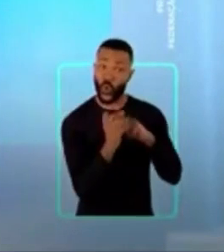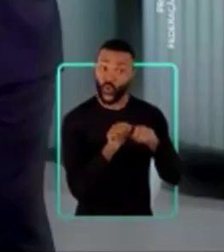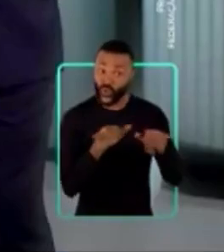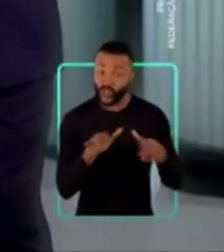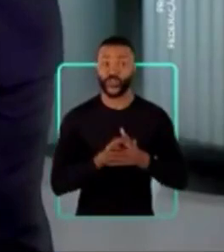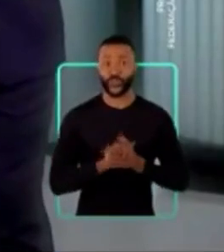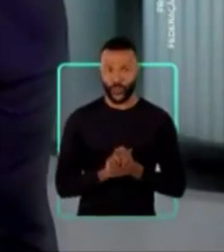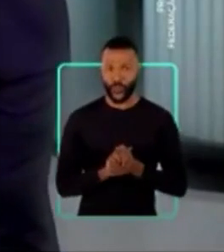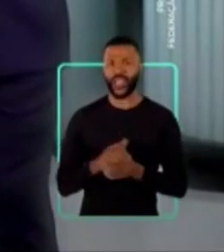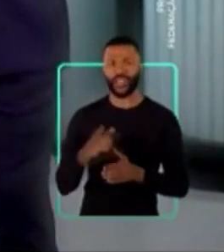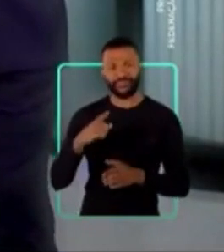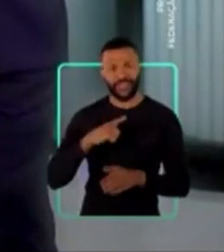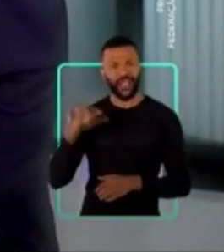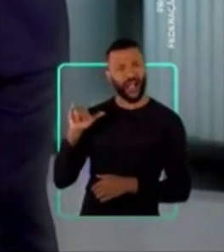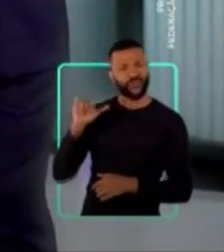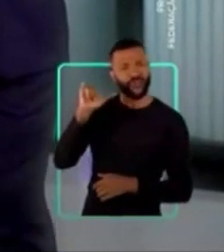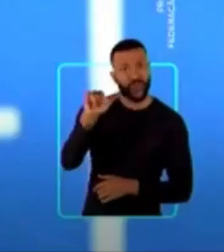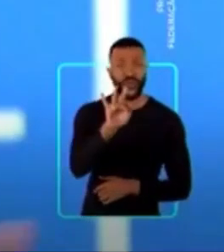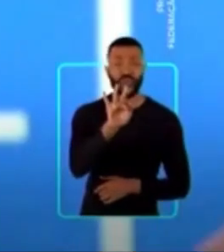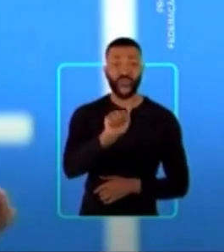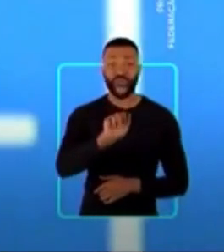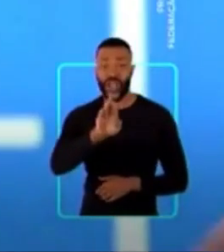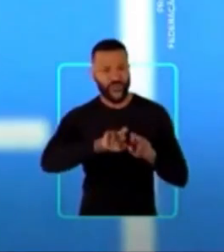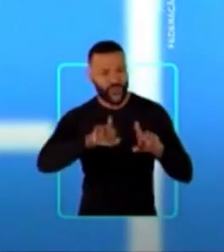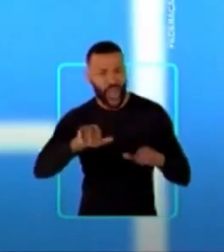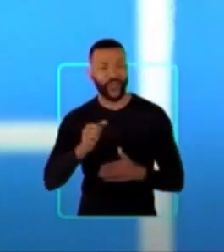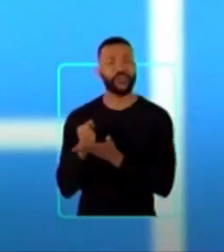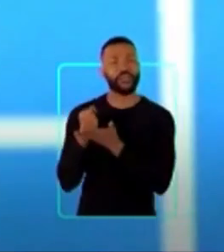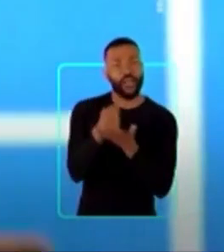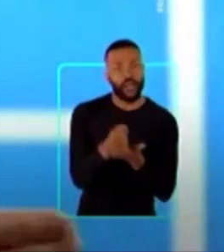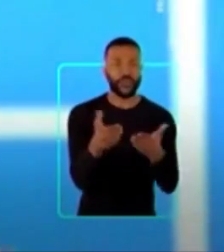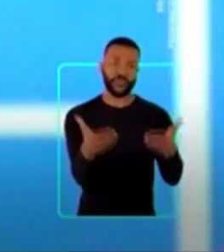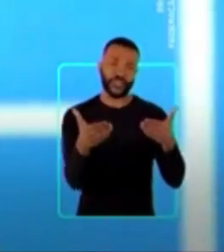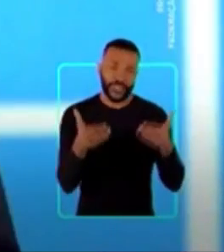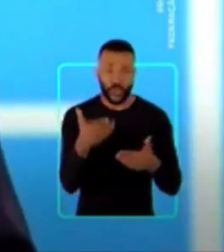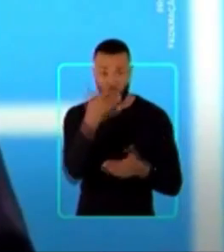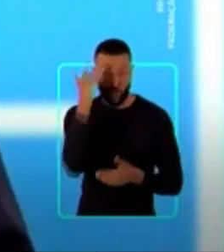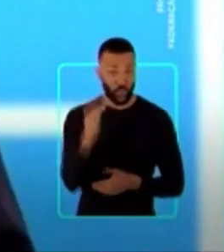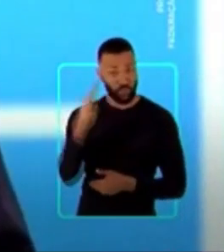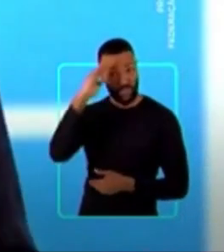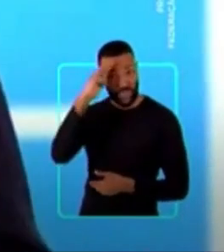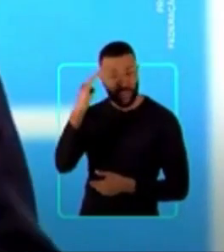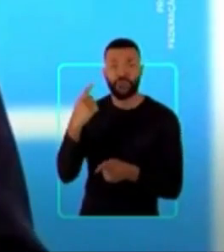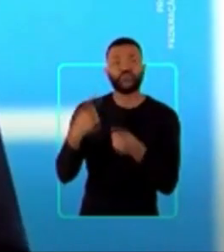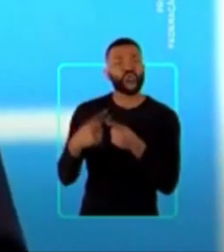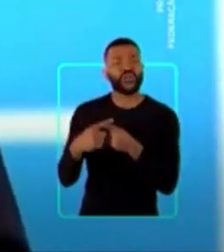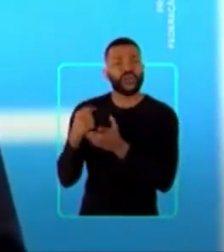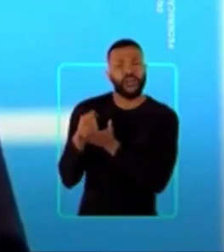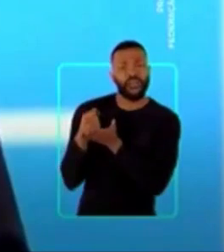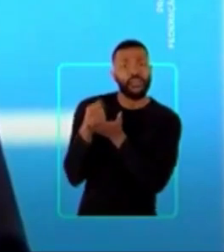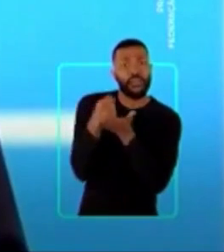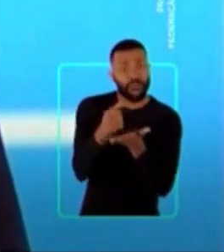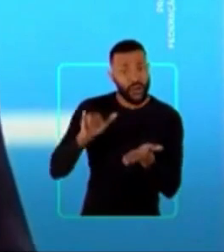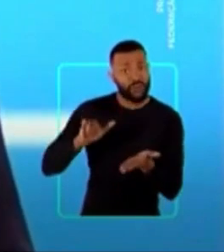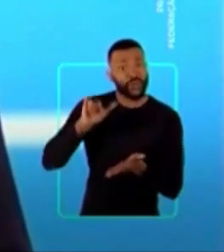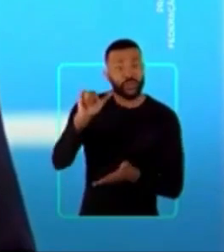em Manaus. Você tem uma frota de aviões da FAB para transportar ministro, para transportar militar. Por que você não pode usar a frota